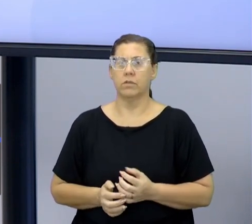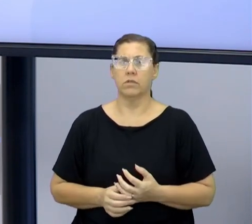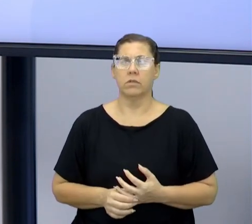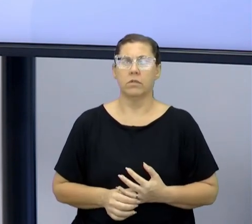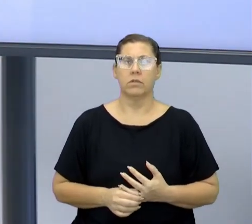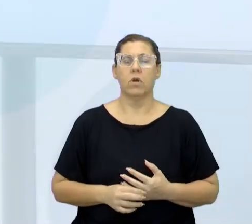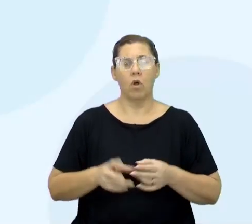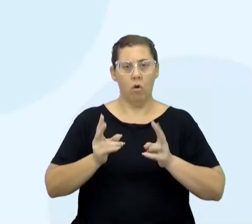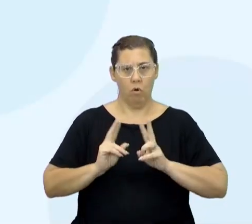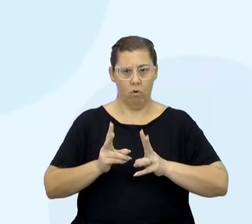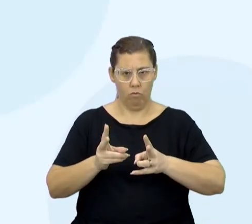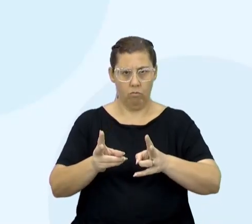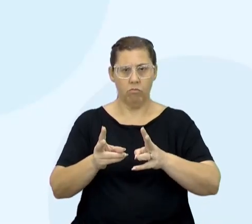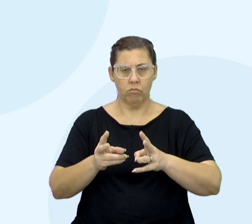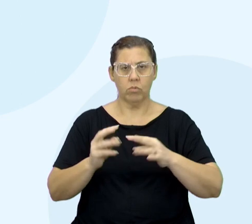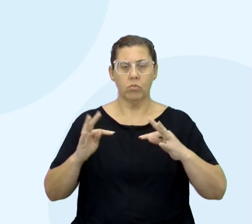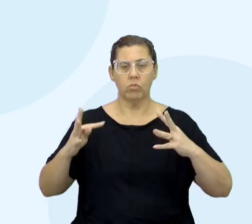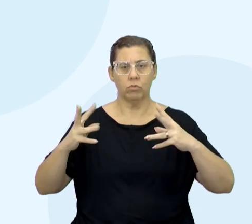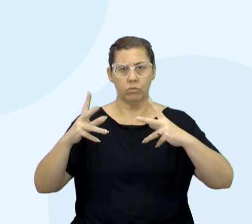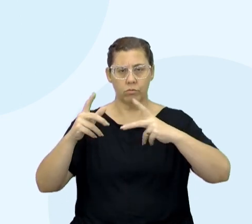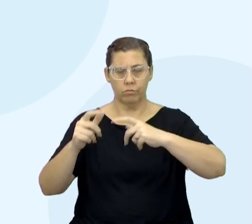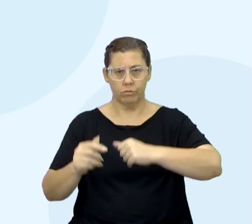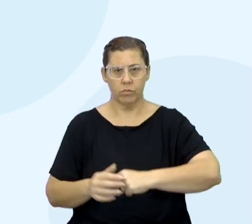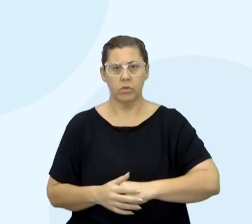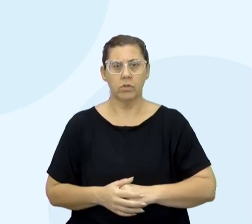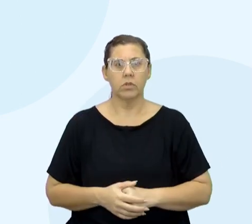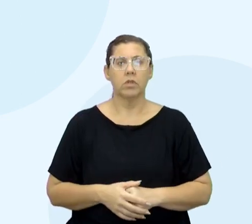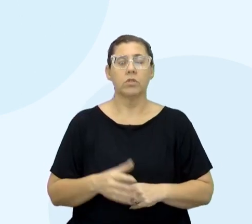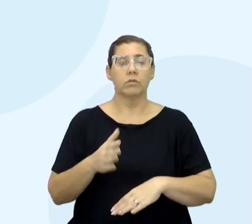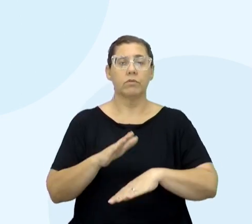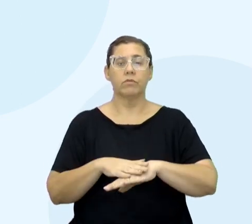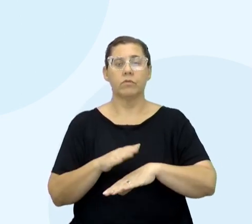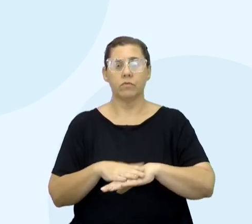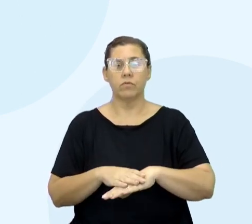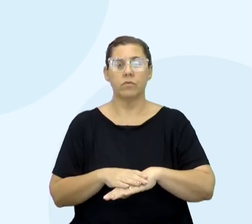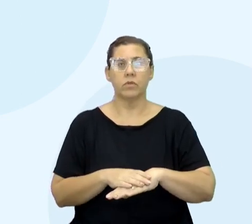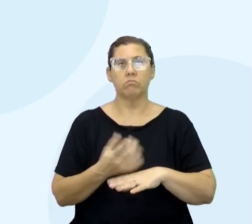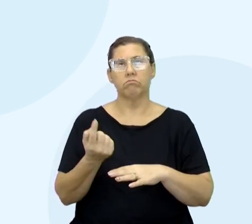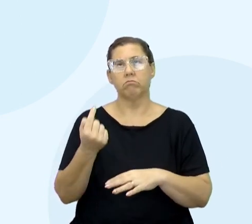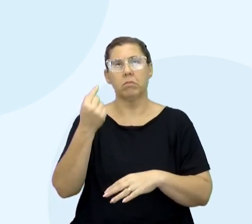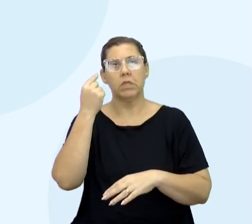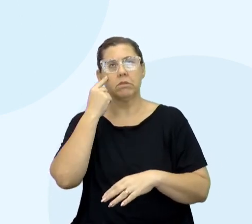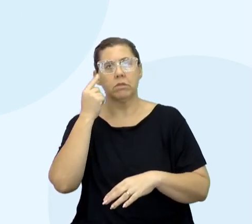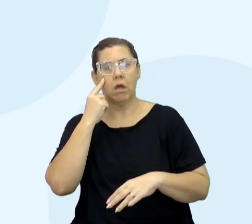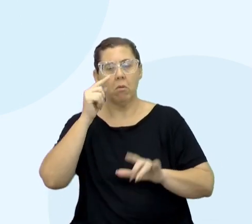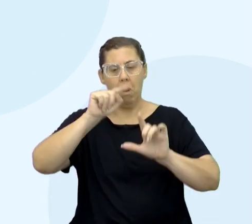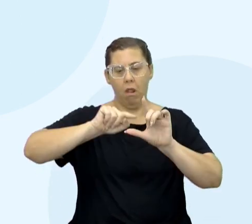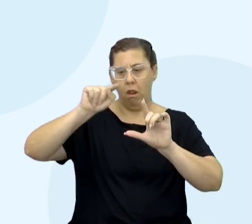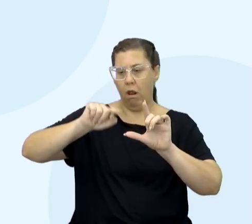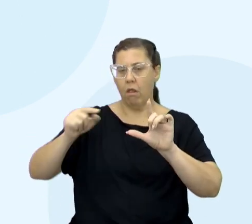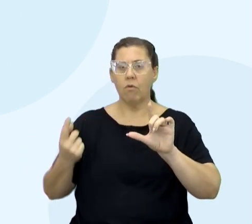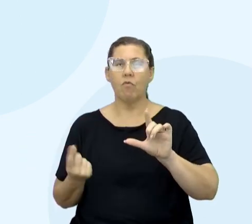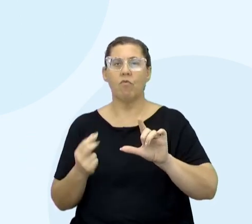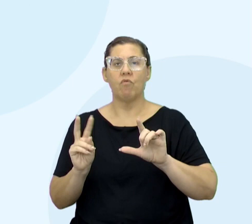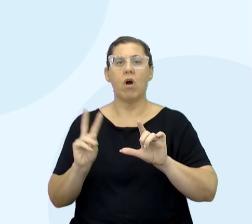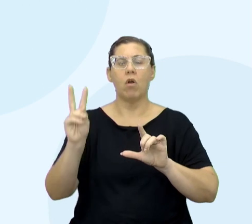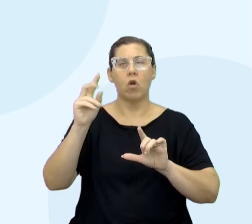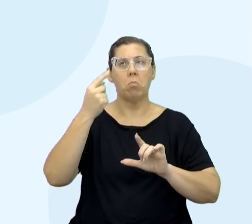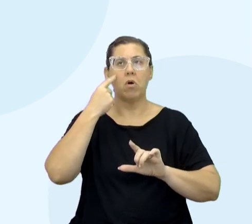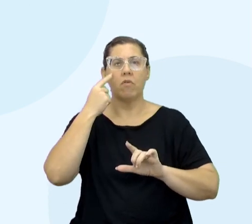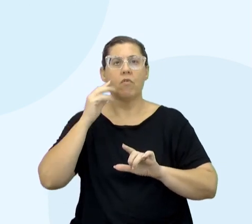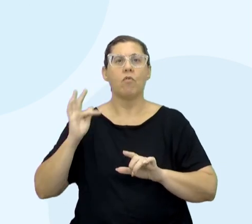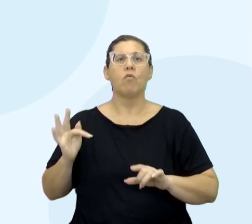Continuando então, né? Os recursos financeiros, aí a gente vai fazer uma estimativa de valor para projetar o